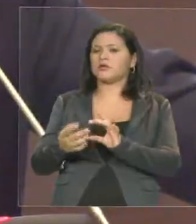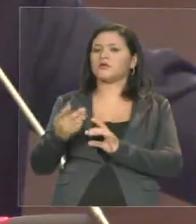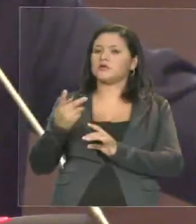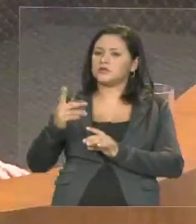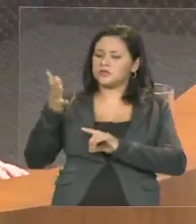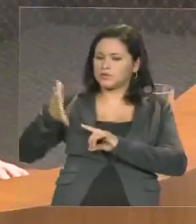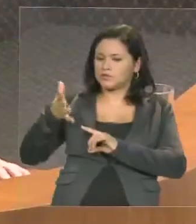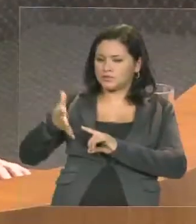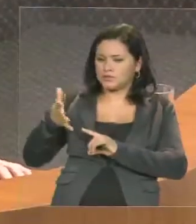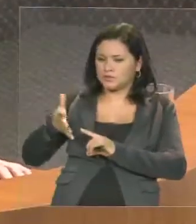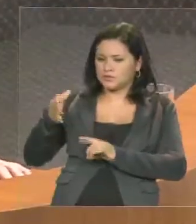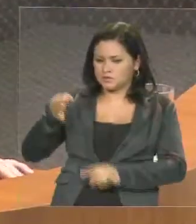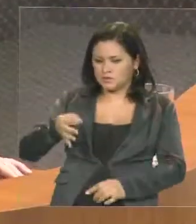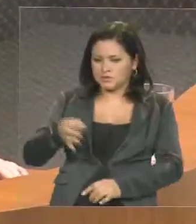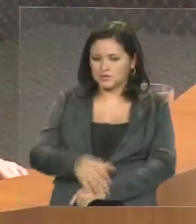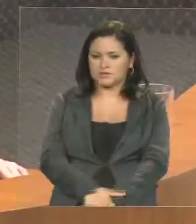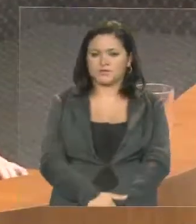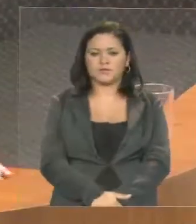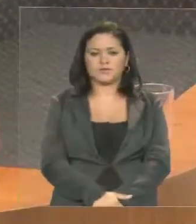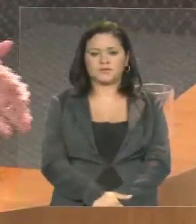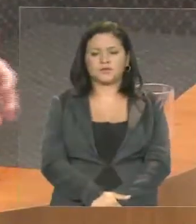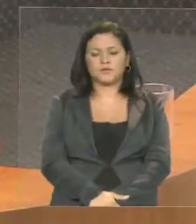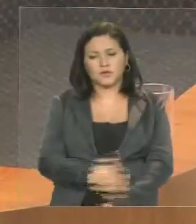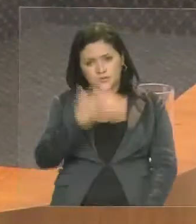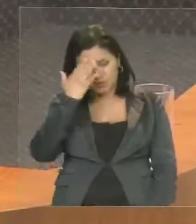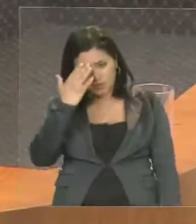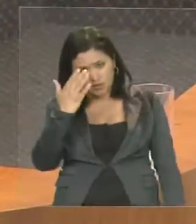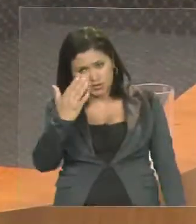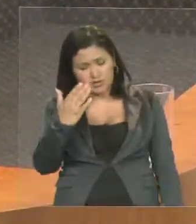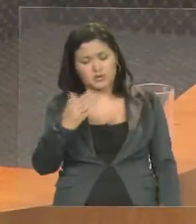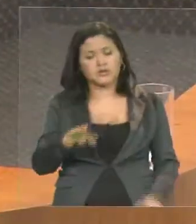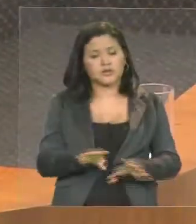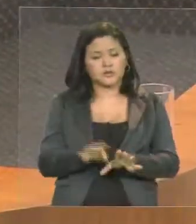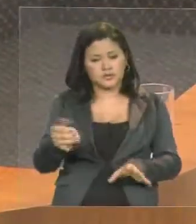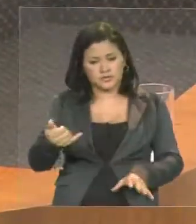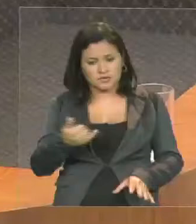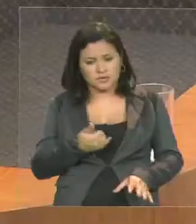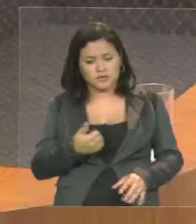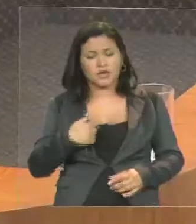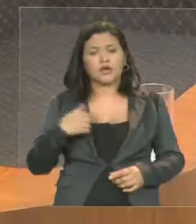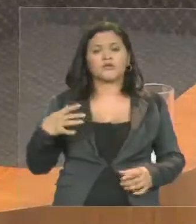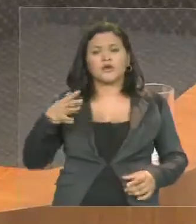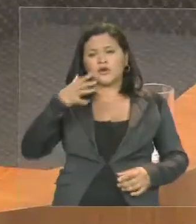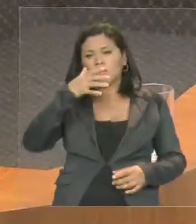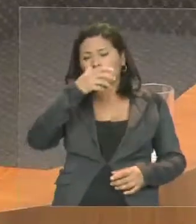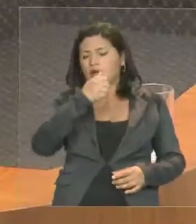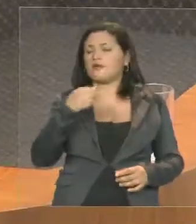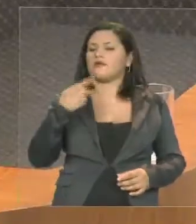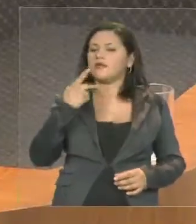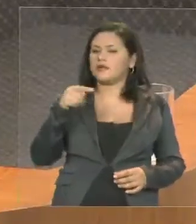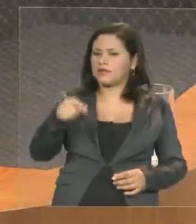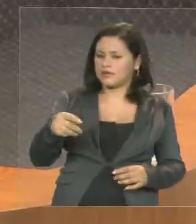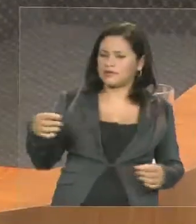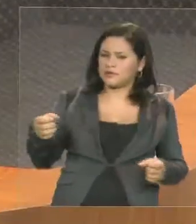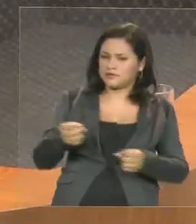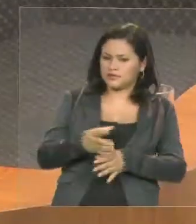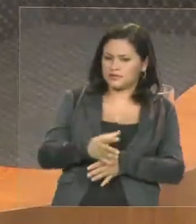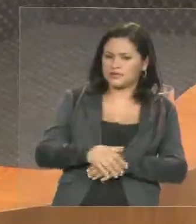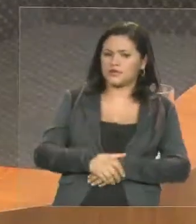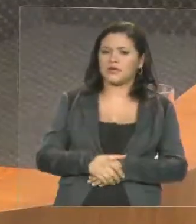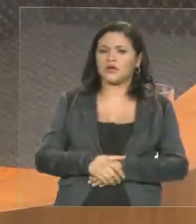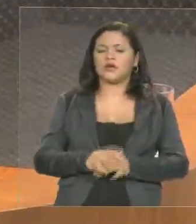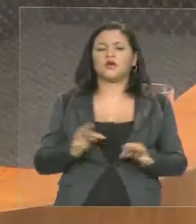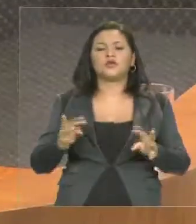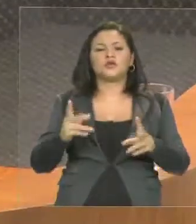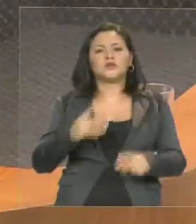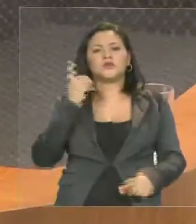Muito obrigado, deputado César Pires, inclusive pelas informações, era a conclusão do meu pronunciamento, que mobilizou toda a nossa bancada